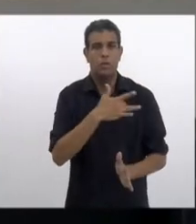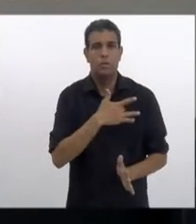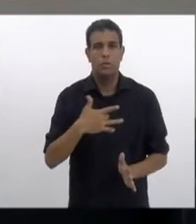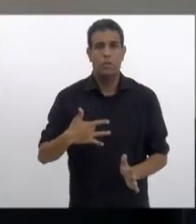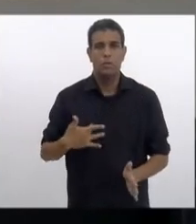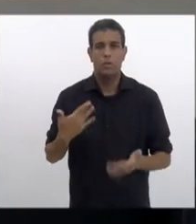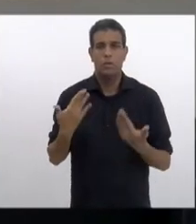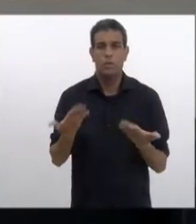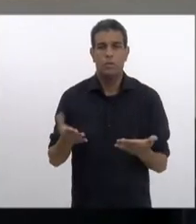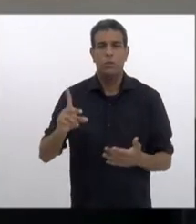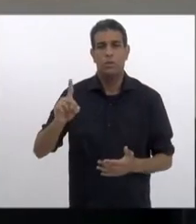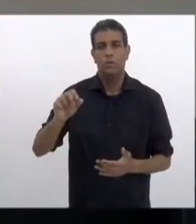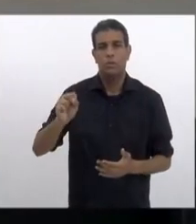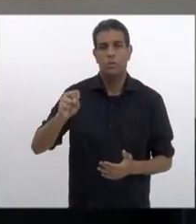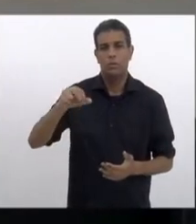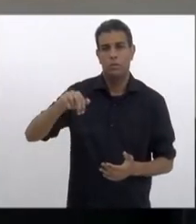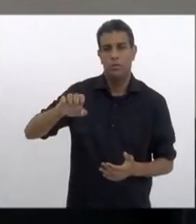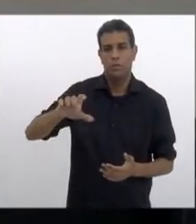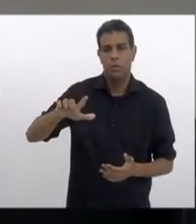Daniel Duba.